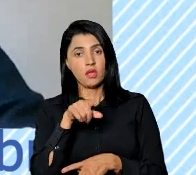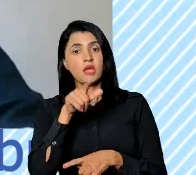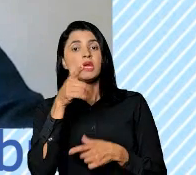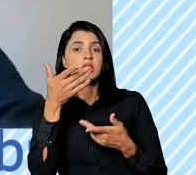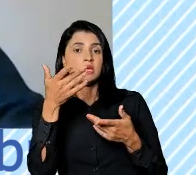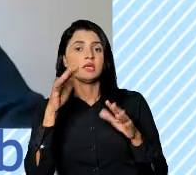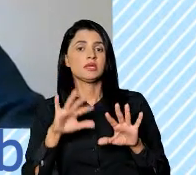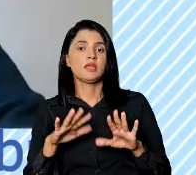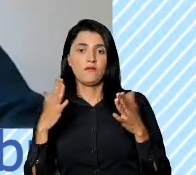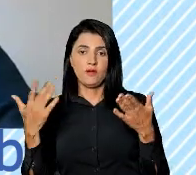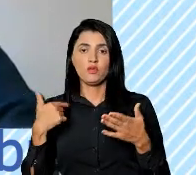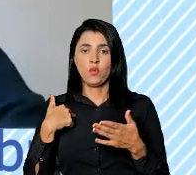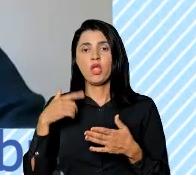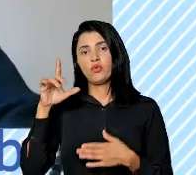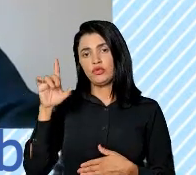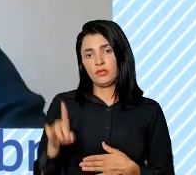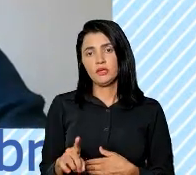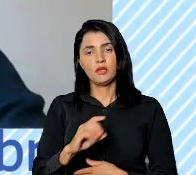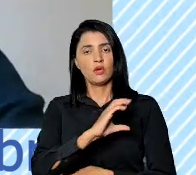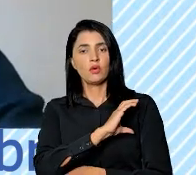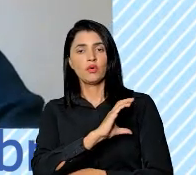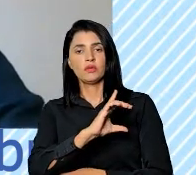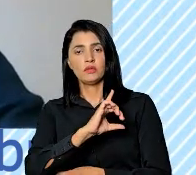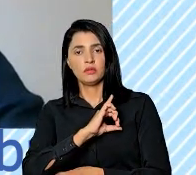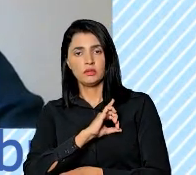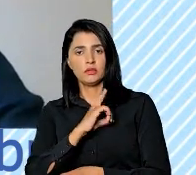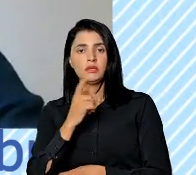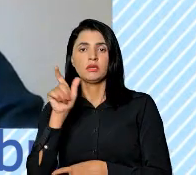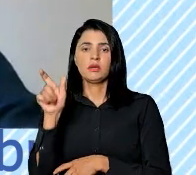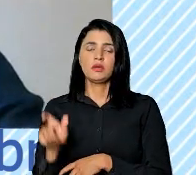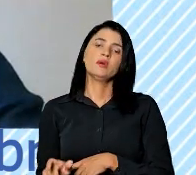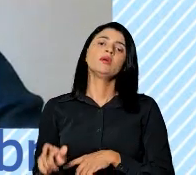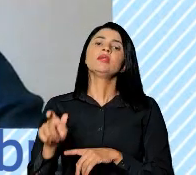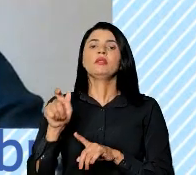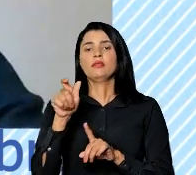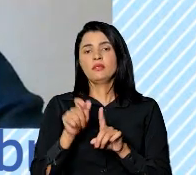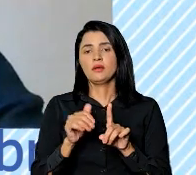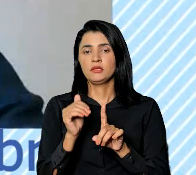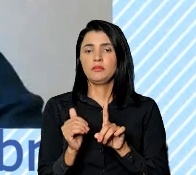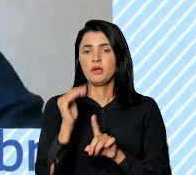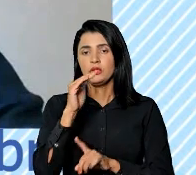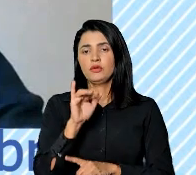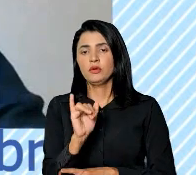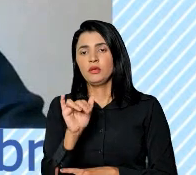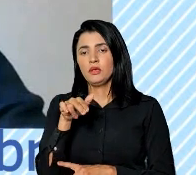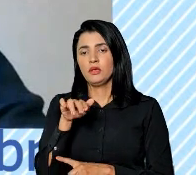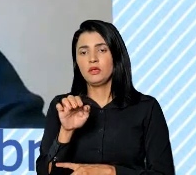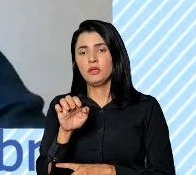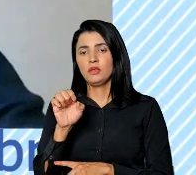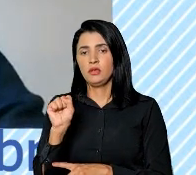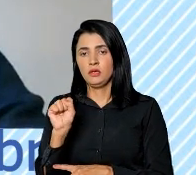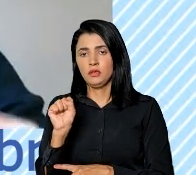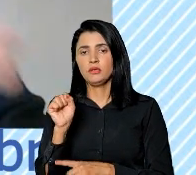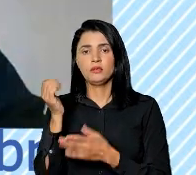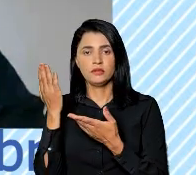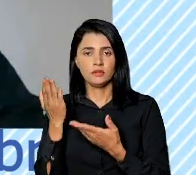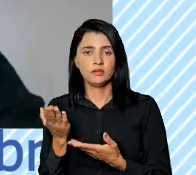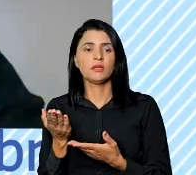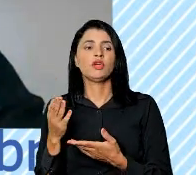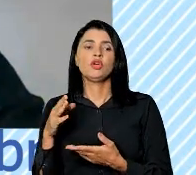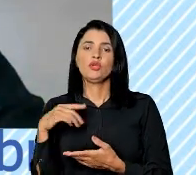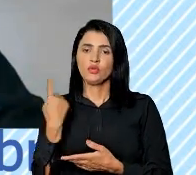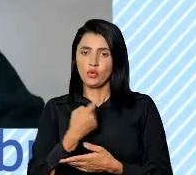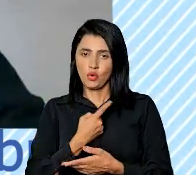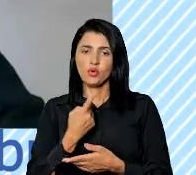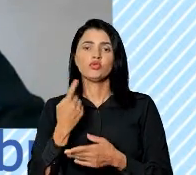é minha e a coordenação da desembargadora Inês Virgínia Prado Soares, desembargadora do nosso tribunal,